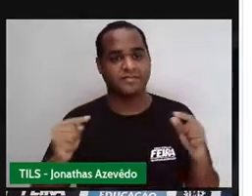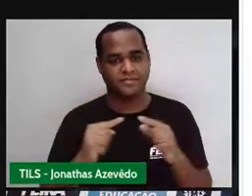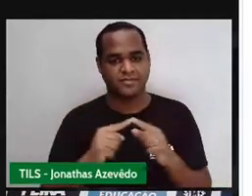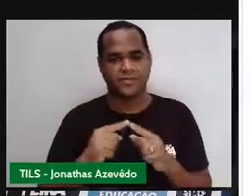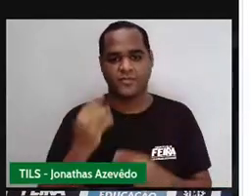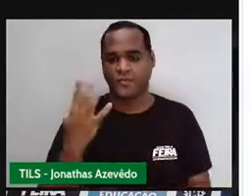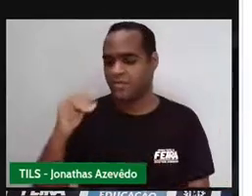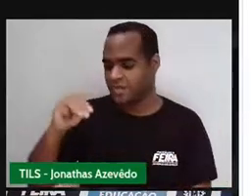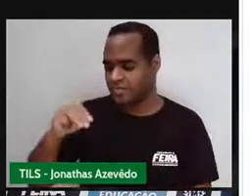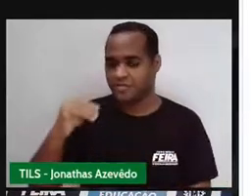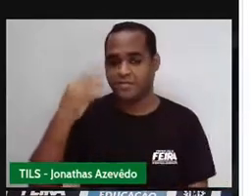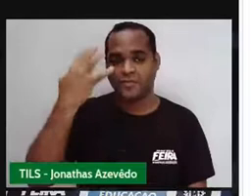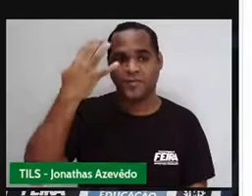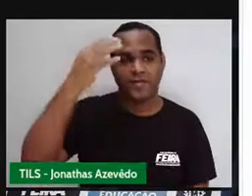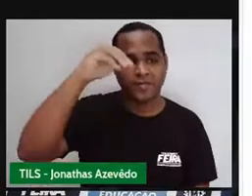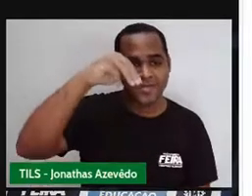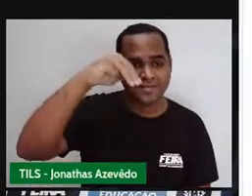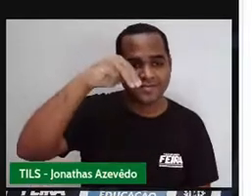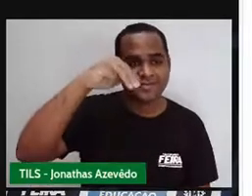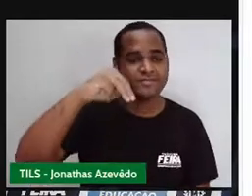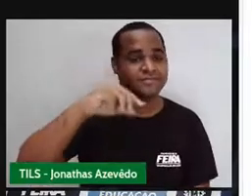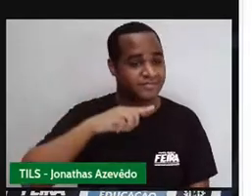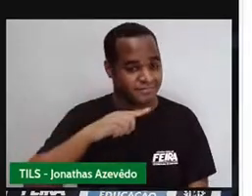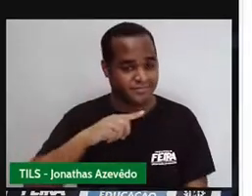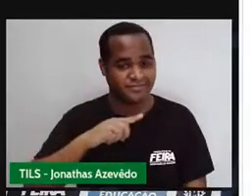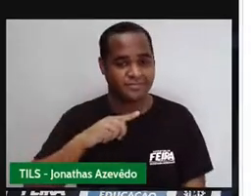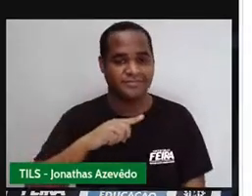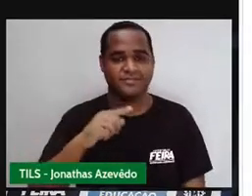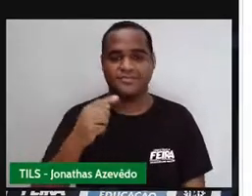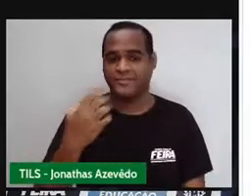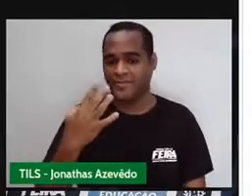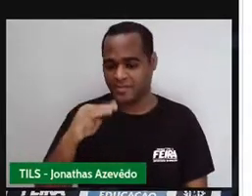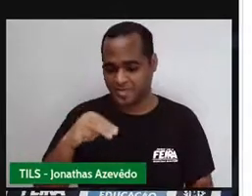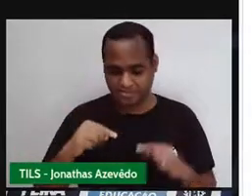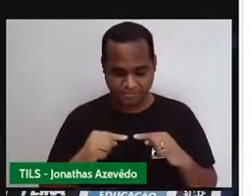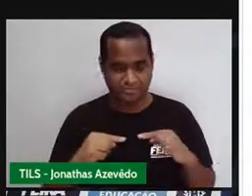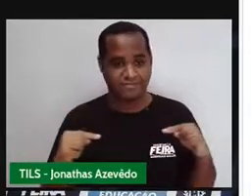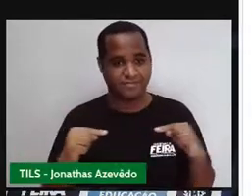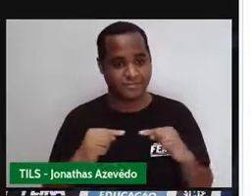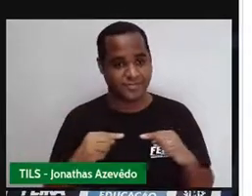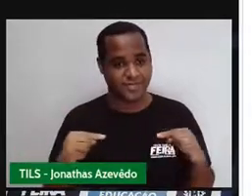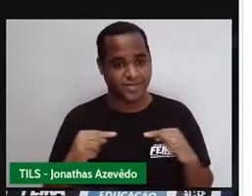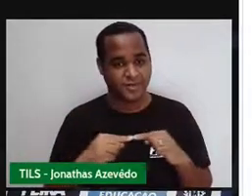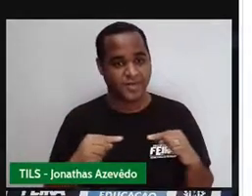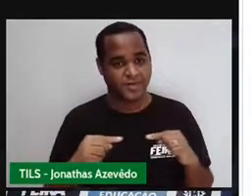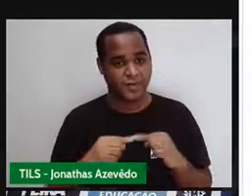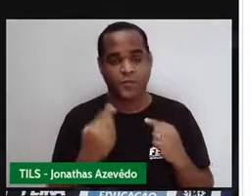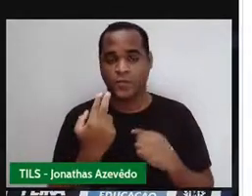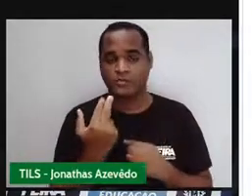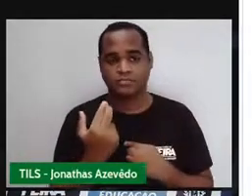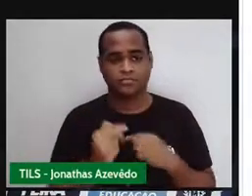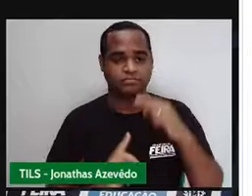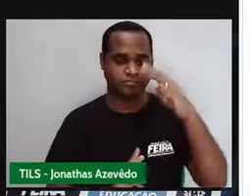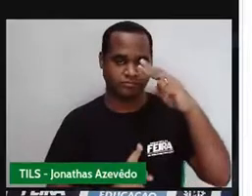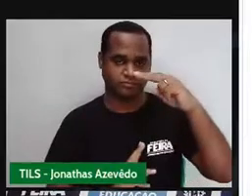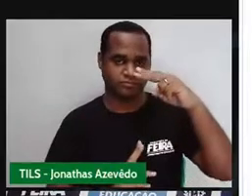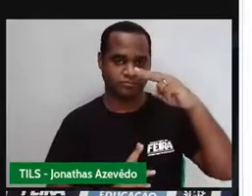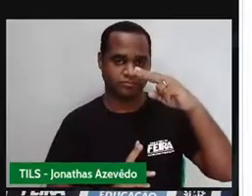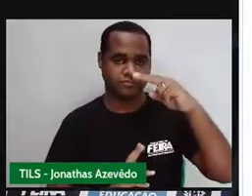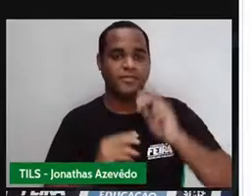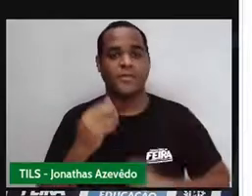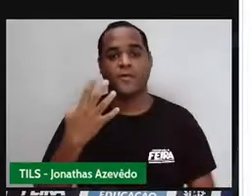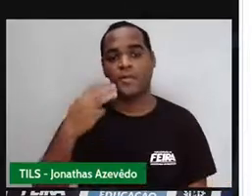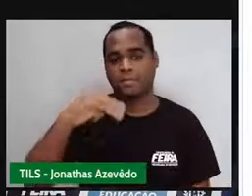quatro metros aqui quatro metros aqui esse de cima vai ter o mesmo tamanho mesmo a medida do de baixo né Vai ser